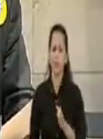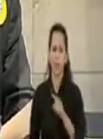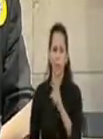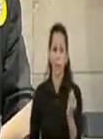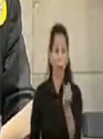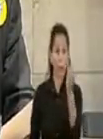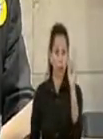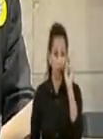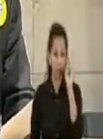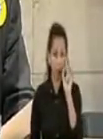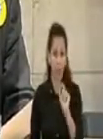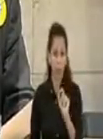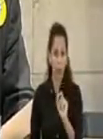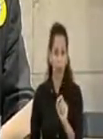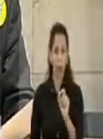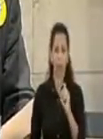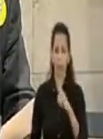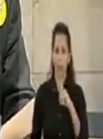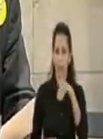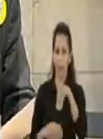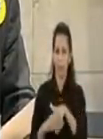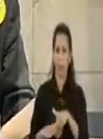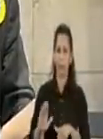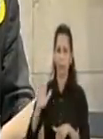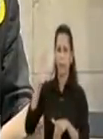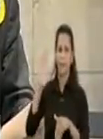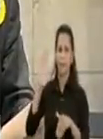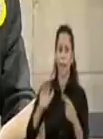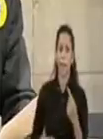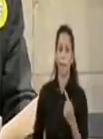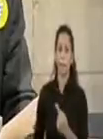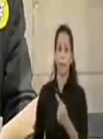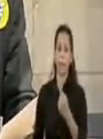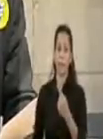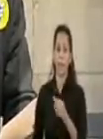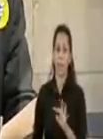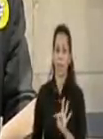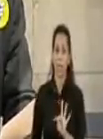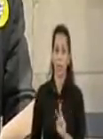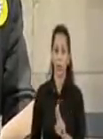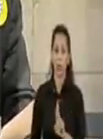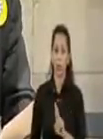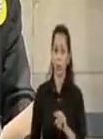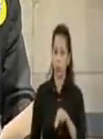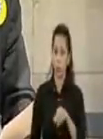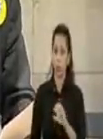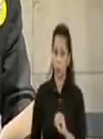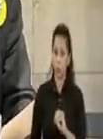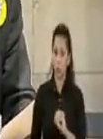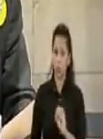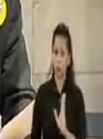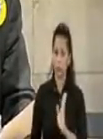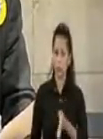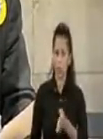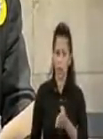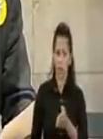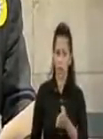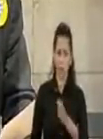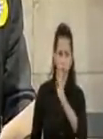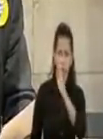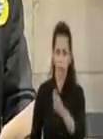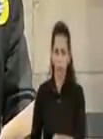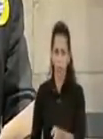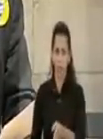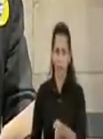população extremamente grande. Ele não foi um candidato que, ganhando no segundo turno, obteve votos daquele que, não